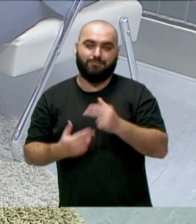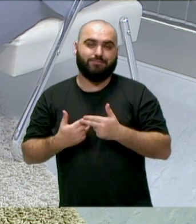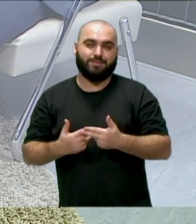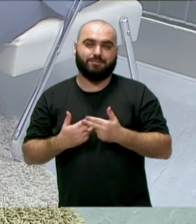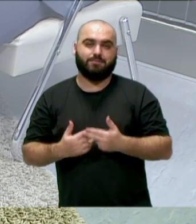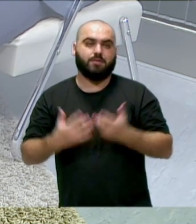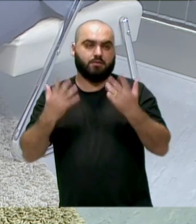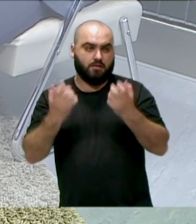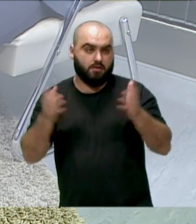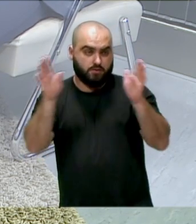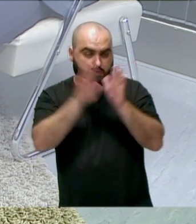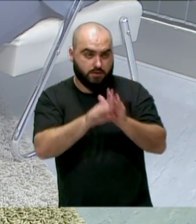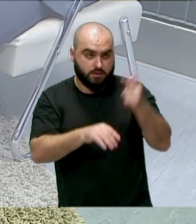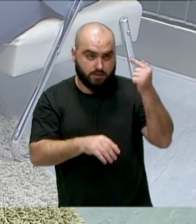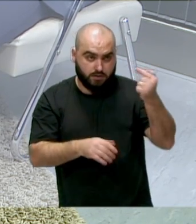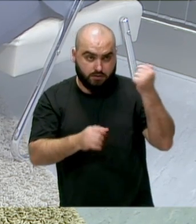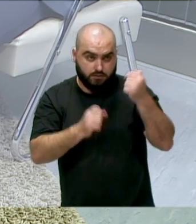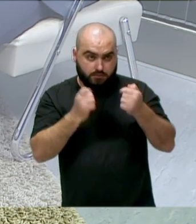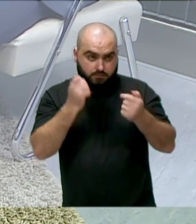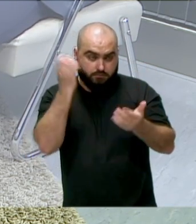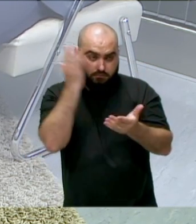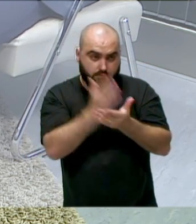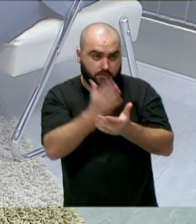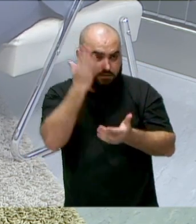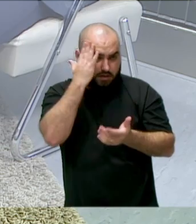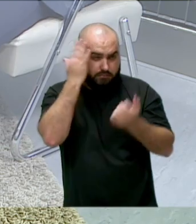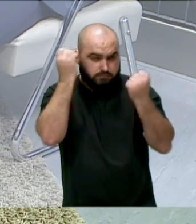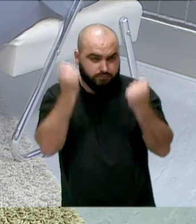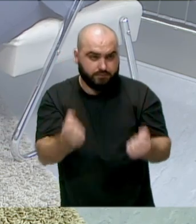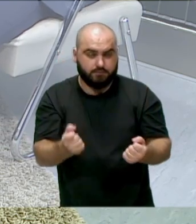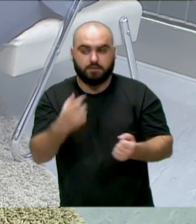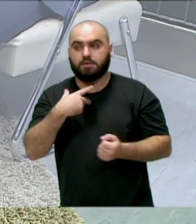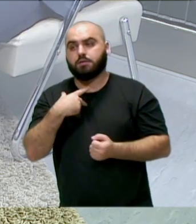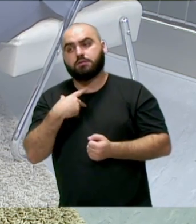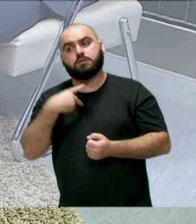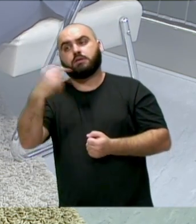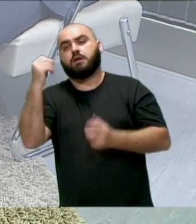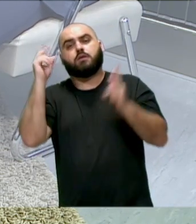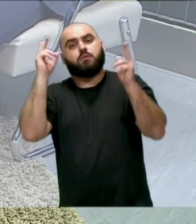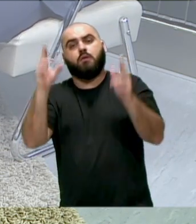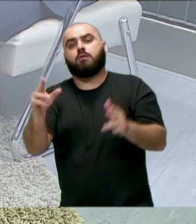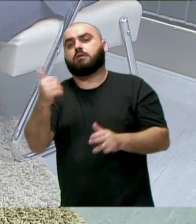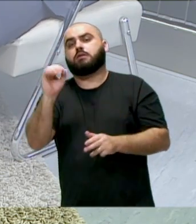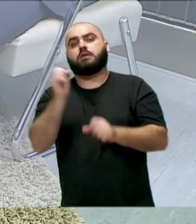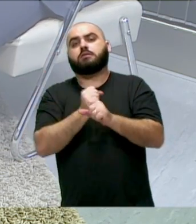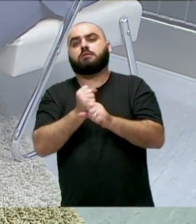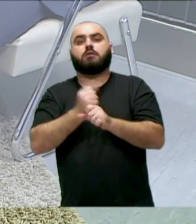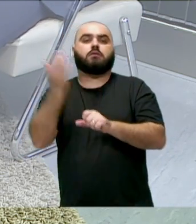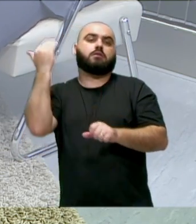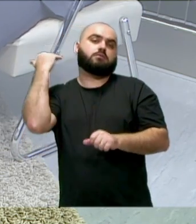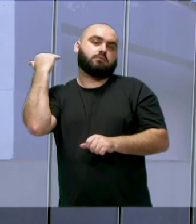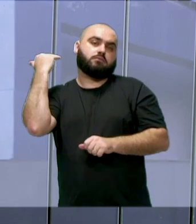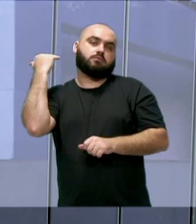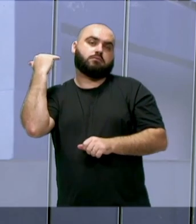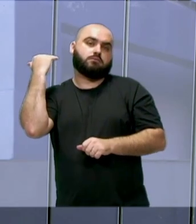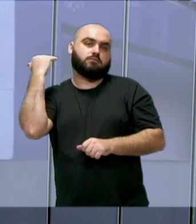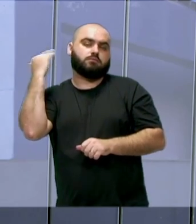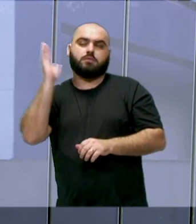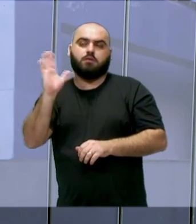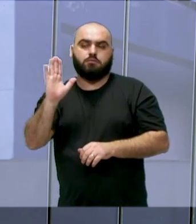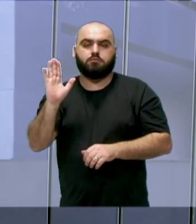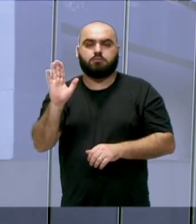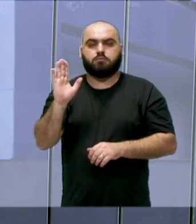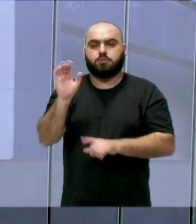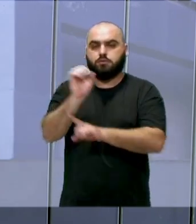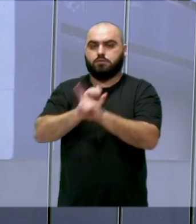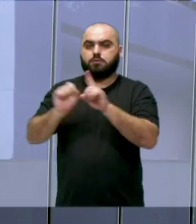chegar às 7h30, sabendo que o trânsito está pesado, e eu quero sair no mesmo horário que eu saía 10 anos atrás. Então, eu acho que é uma adequação entre a